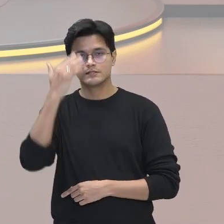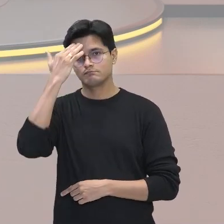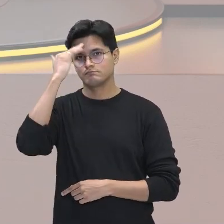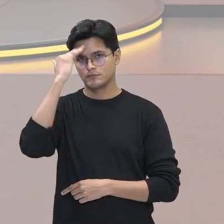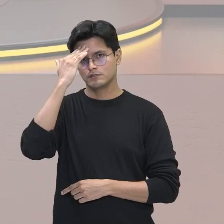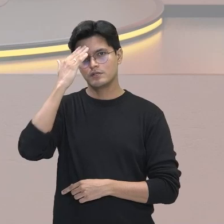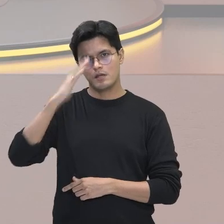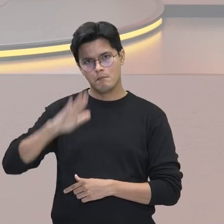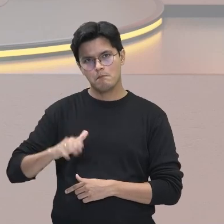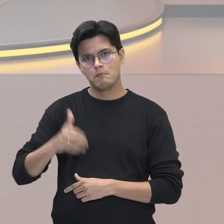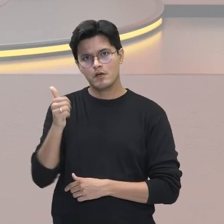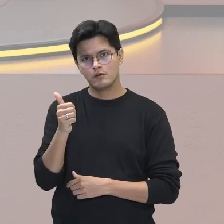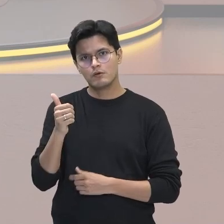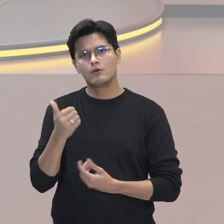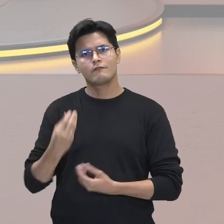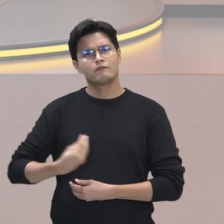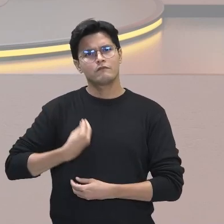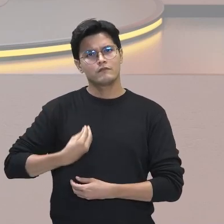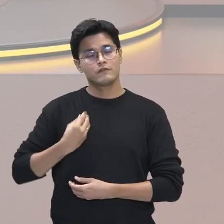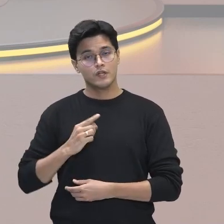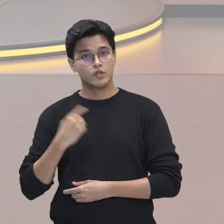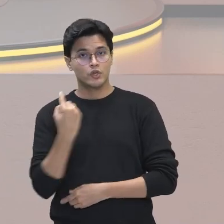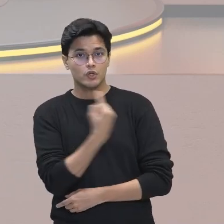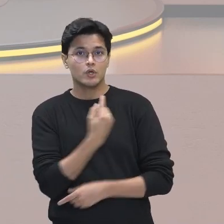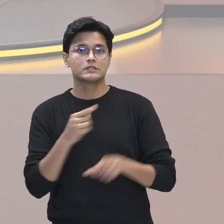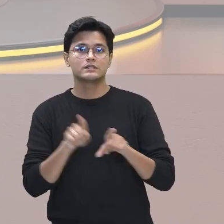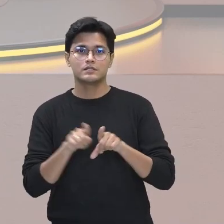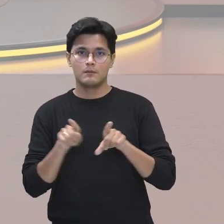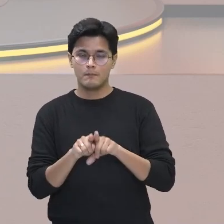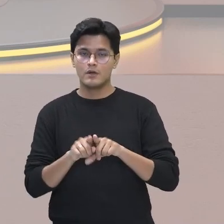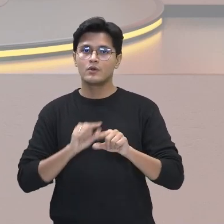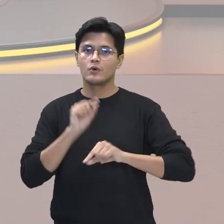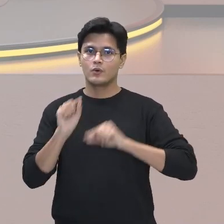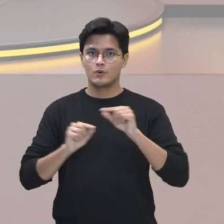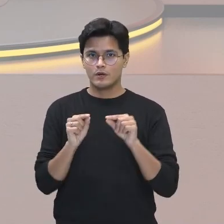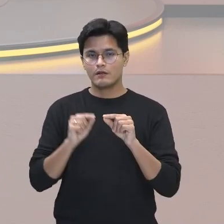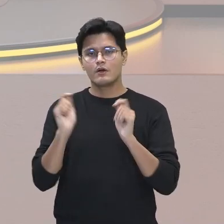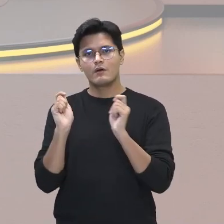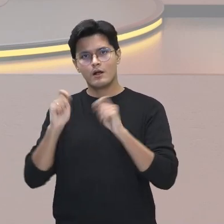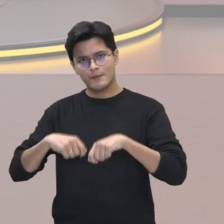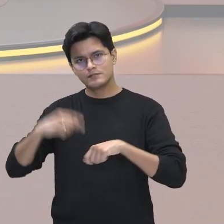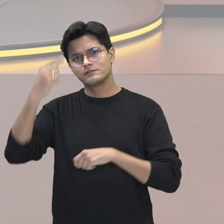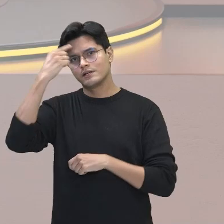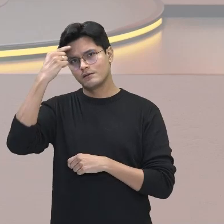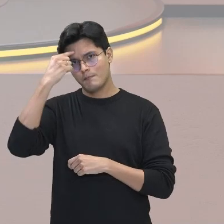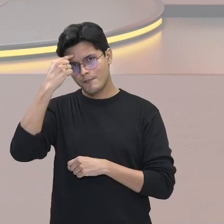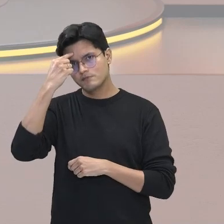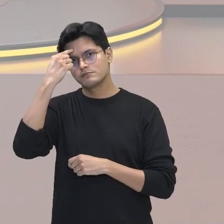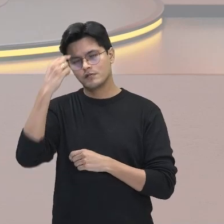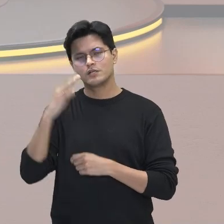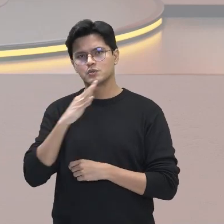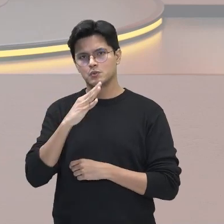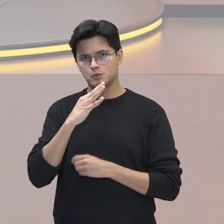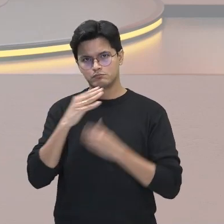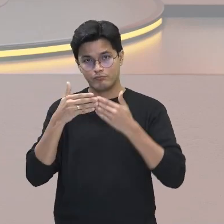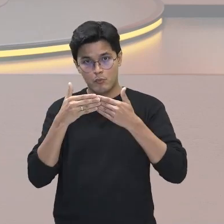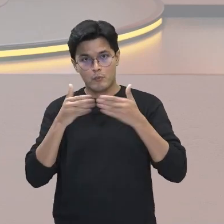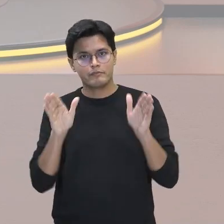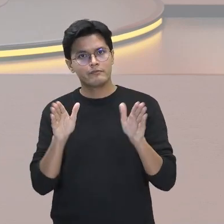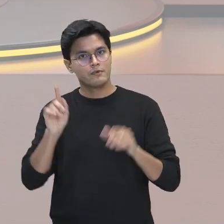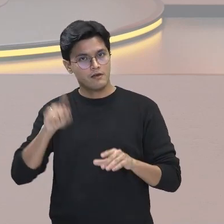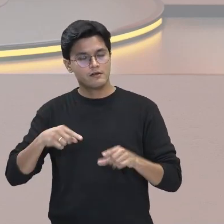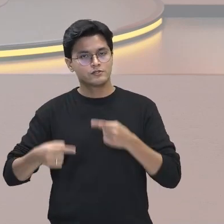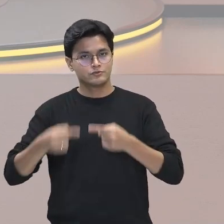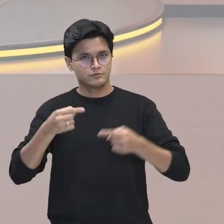melhor a nossa existência em si, mas alargar ainda mais a nossa capacidade de pensar e de conhecer. É uma discussão bacana,